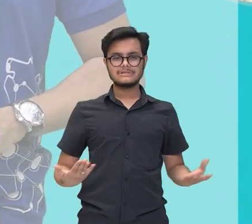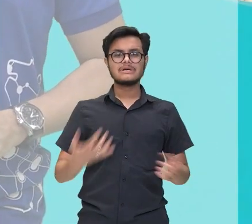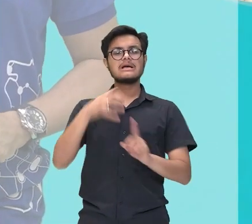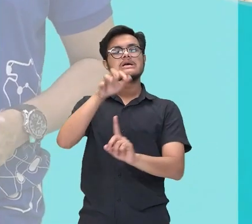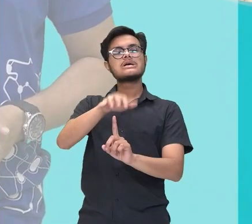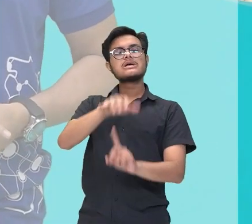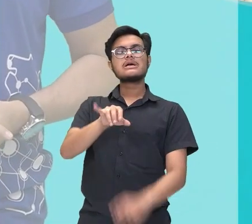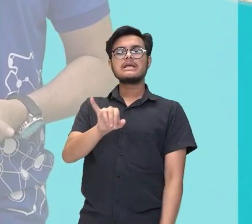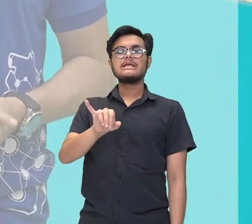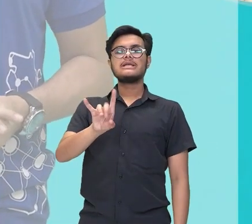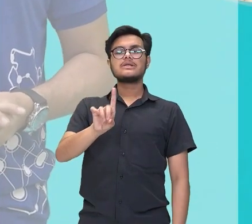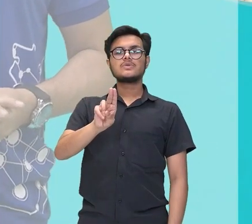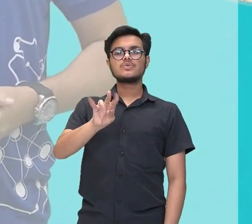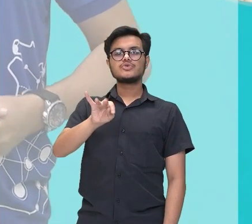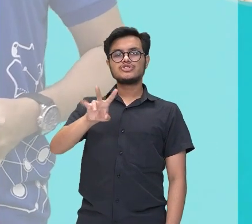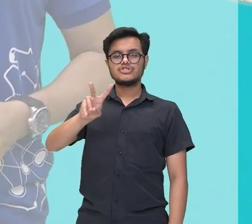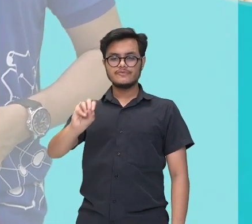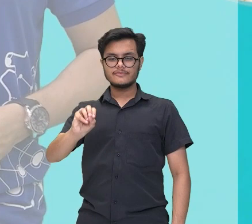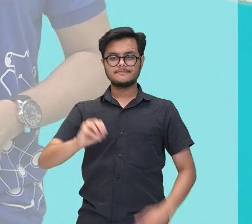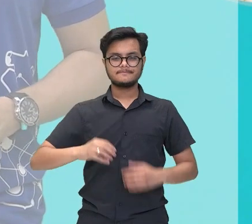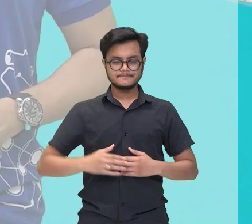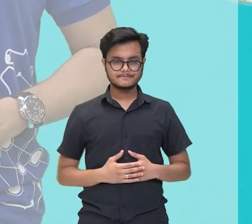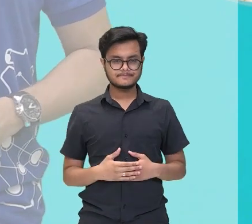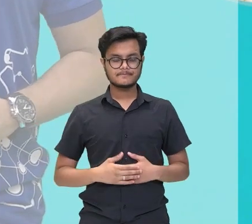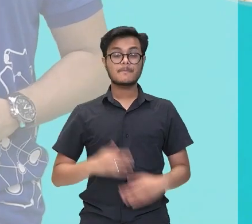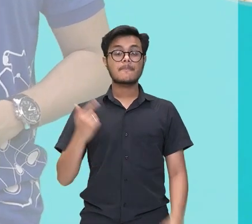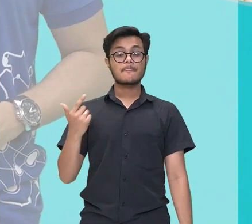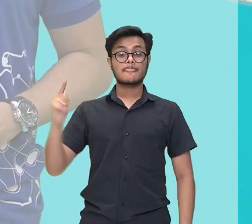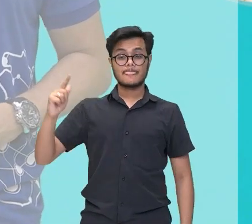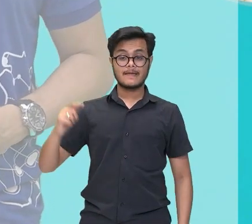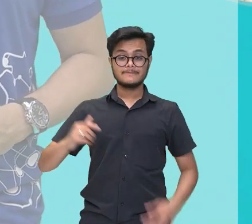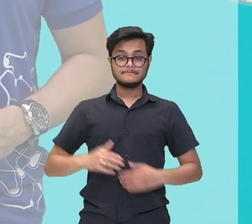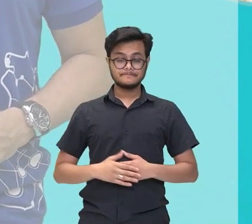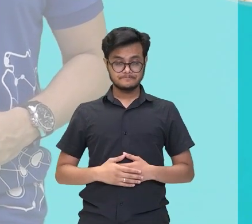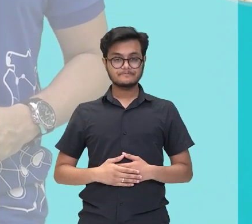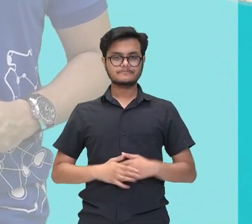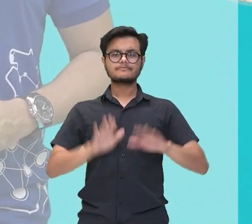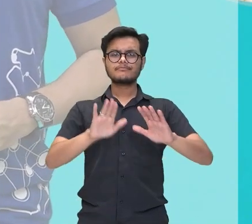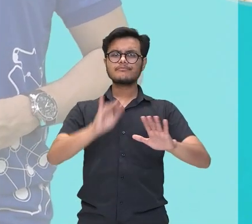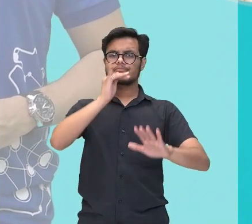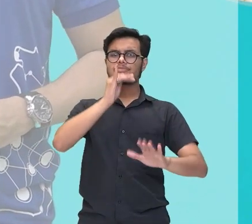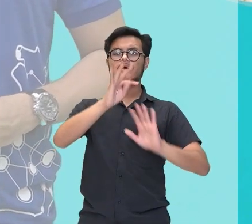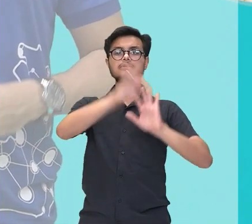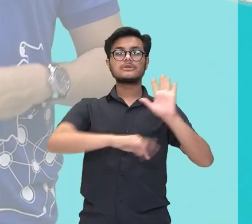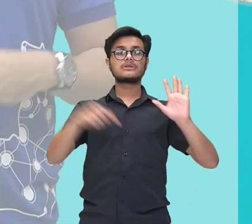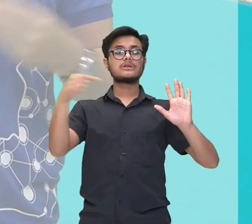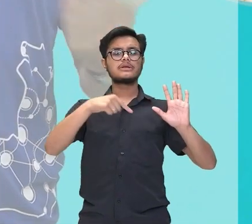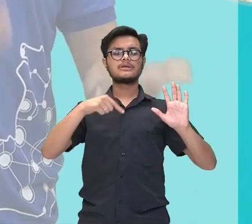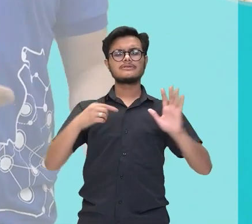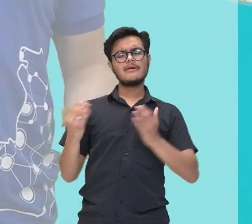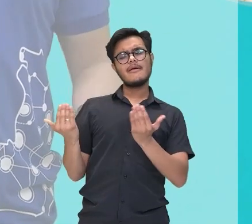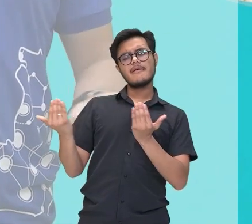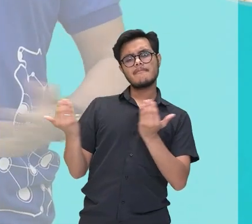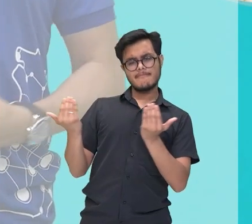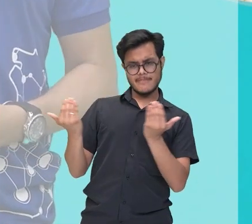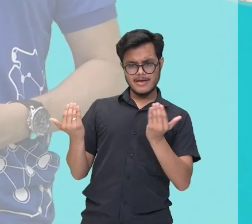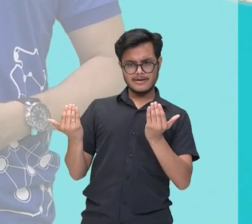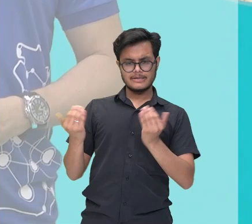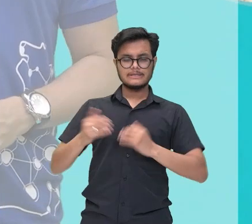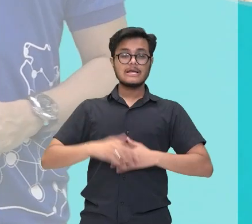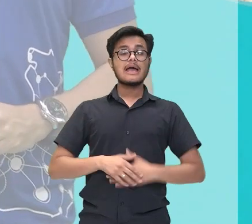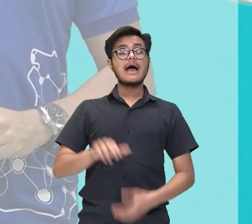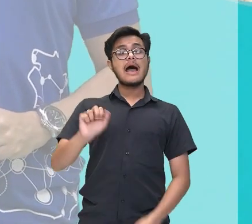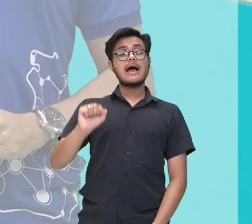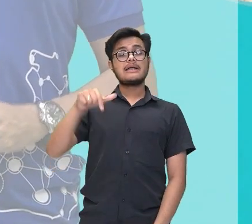argumento indutivo, tá bom? Vamos para o argumento por analogia. Vejam só, o argumento por